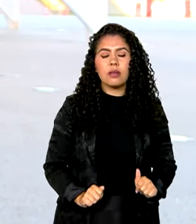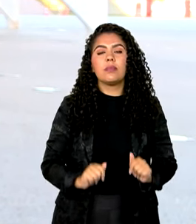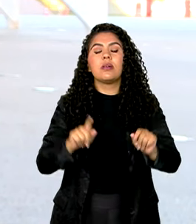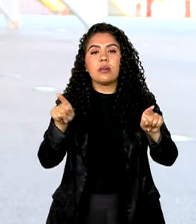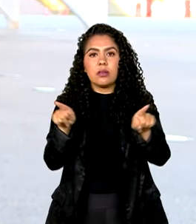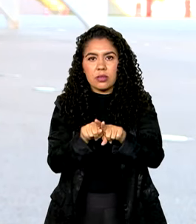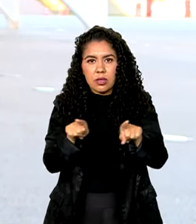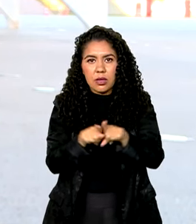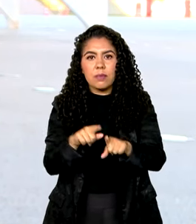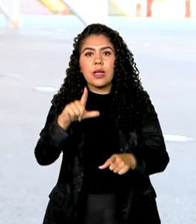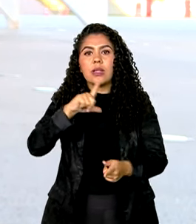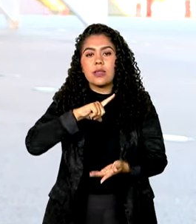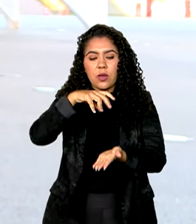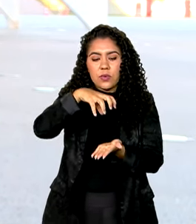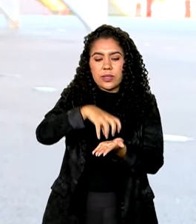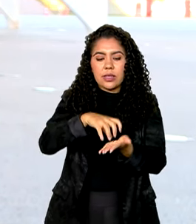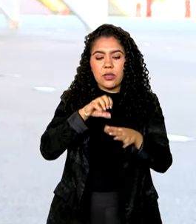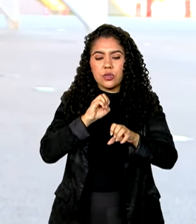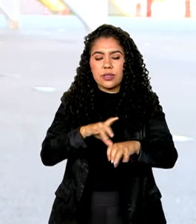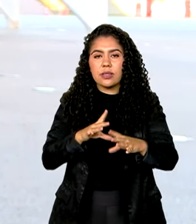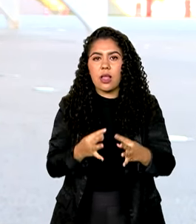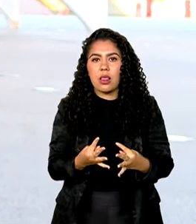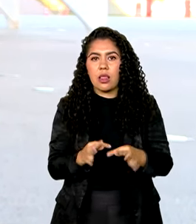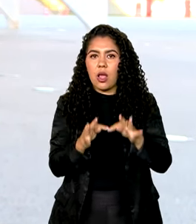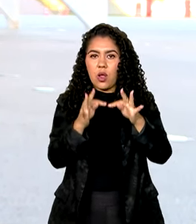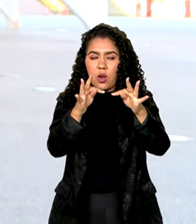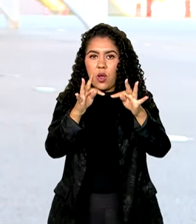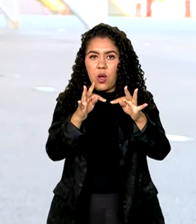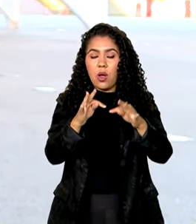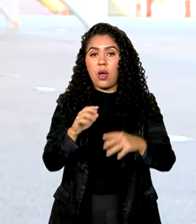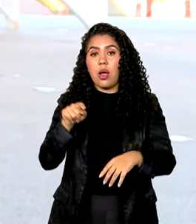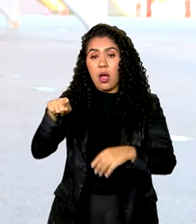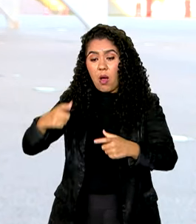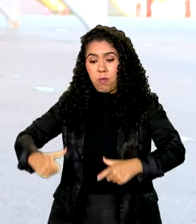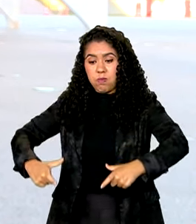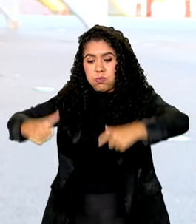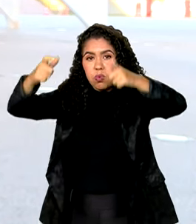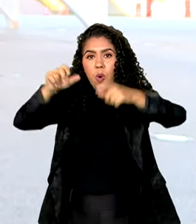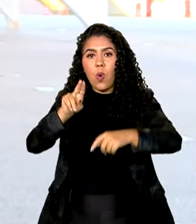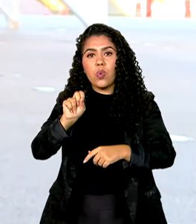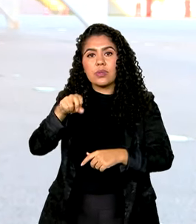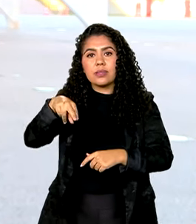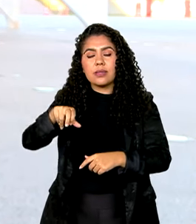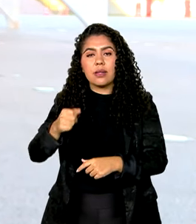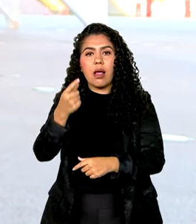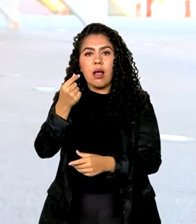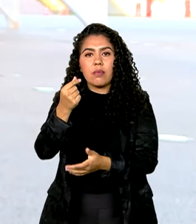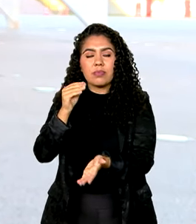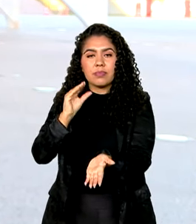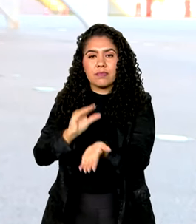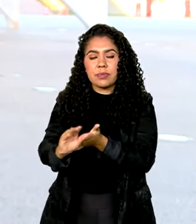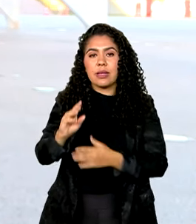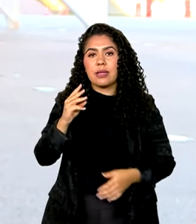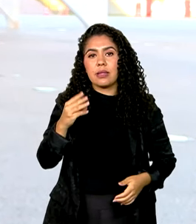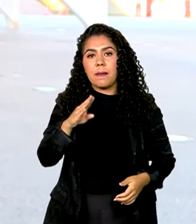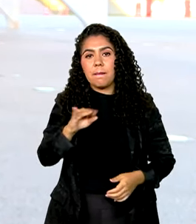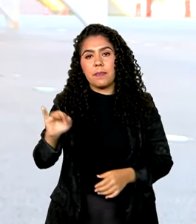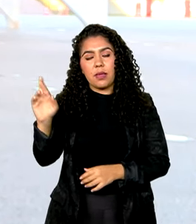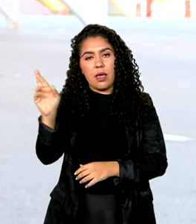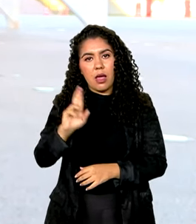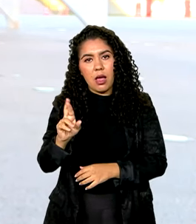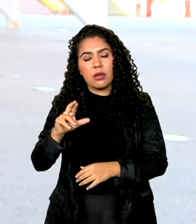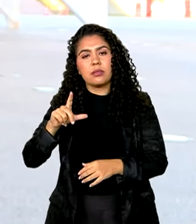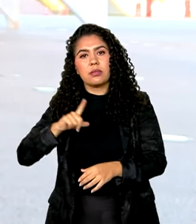receber um centro de ensino tecnológico. A usina deve custar mais de 3 bilhões de reais e será construída com